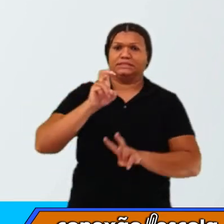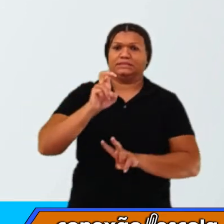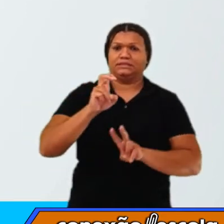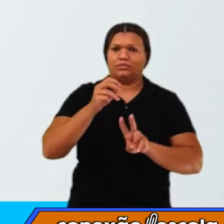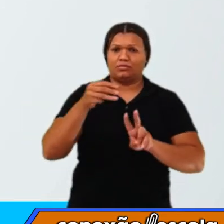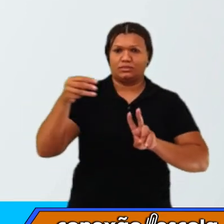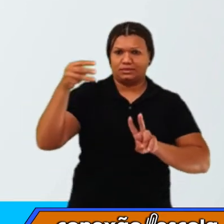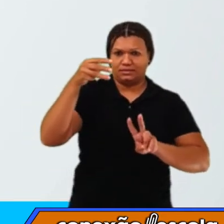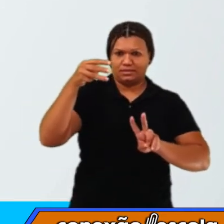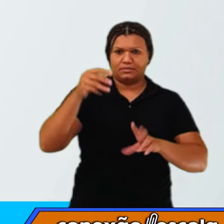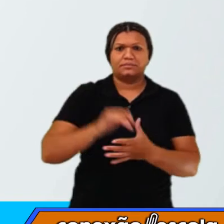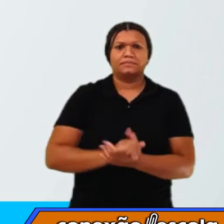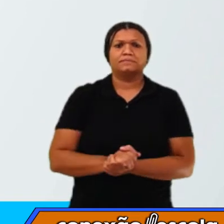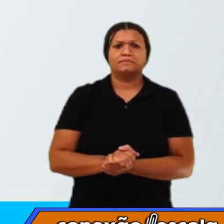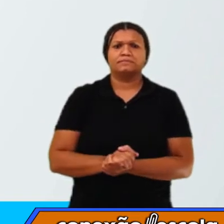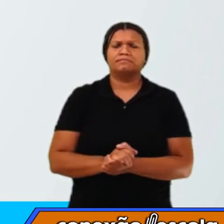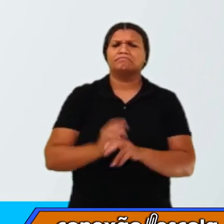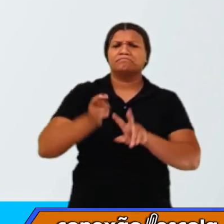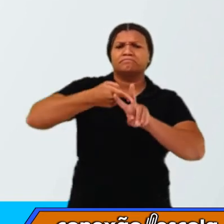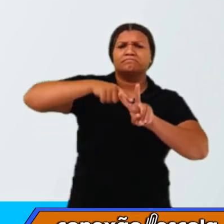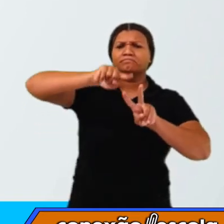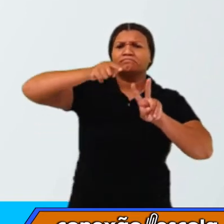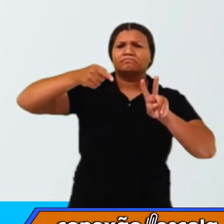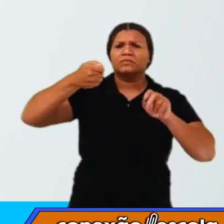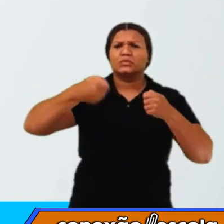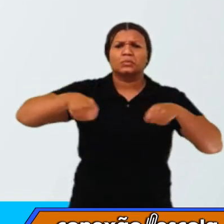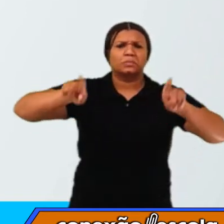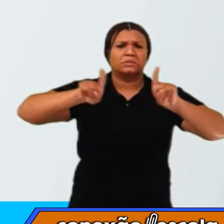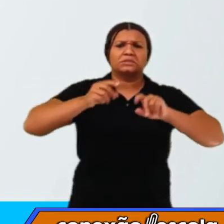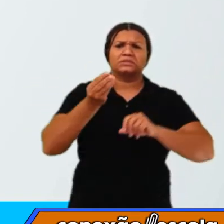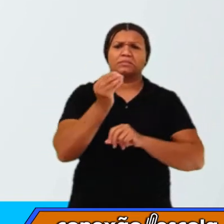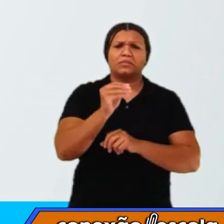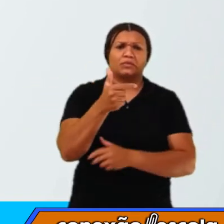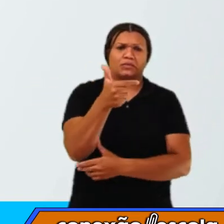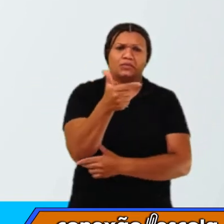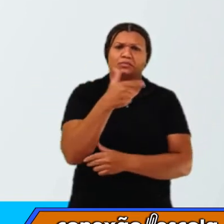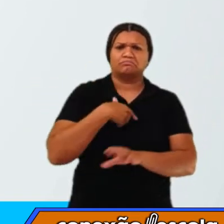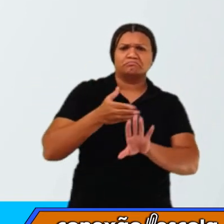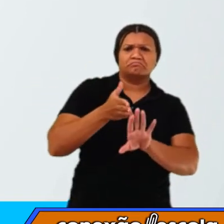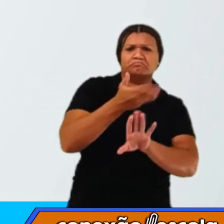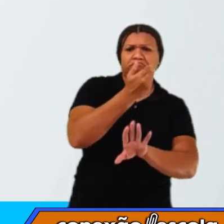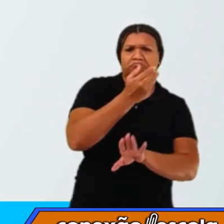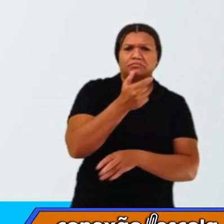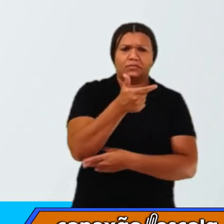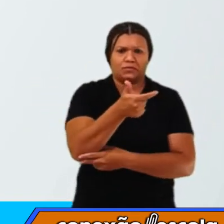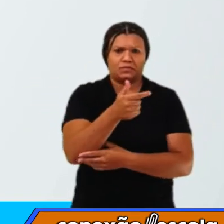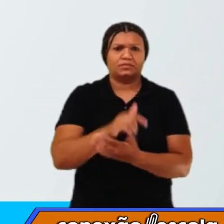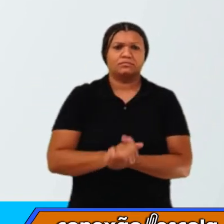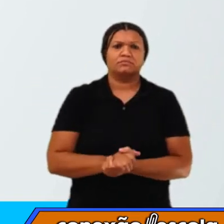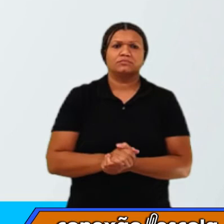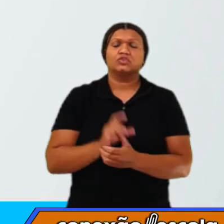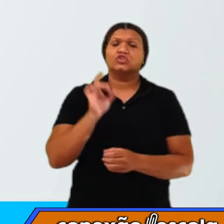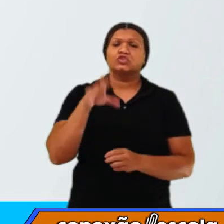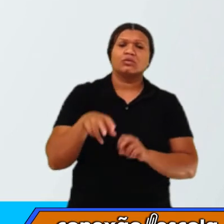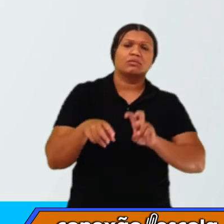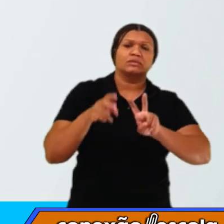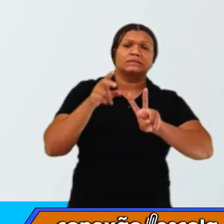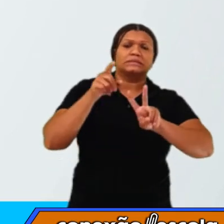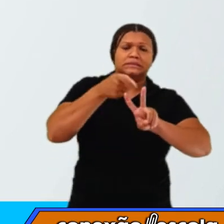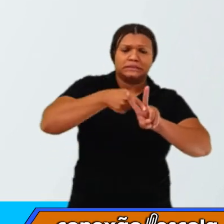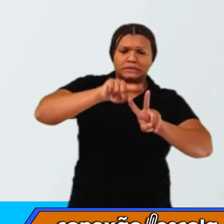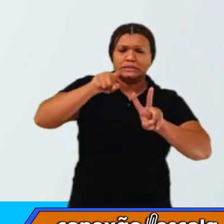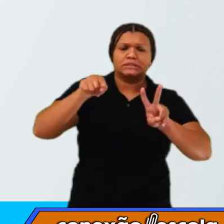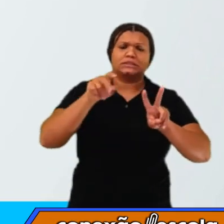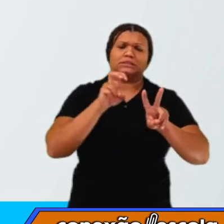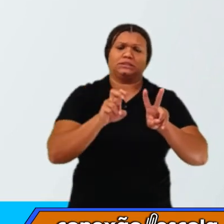cinco Ao Cubo raiz quadrado não tem necessidade por dois aí ele me dei os dois aqui aí ficou assim palco Quanto que é